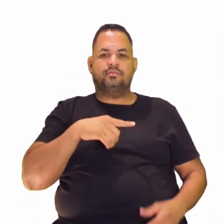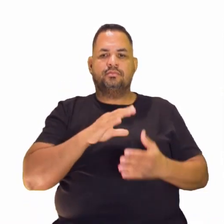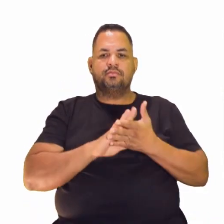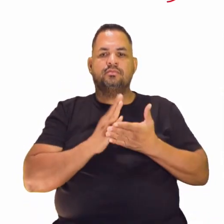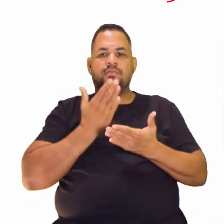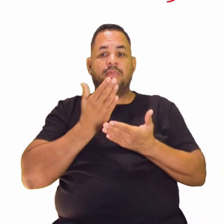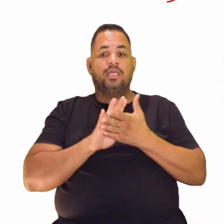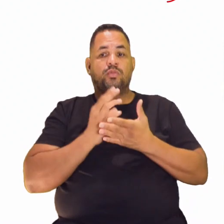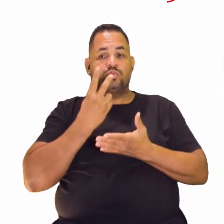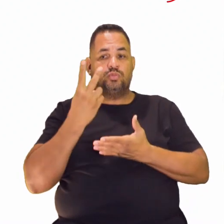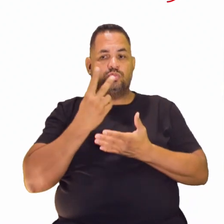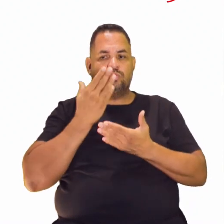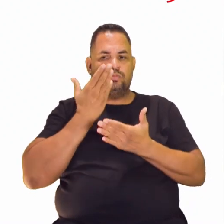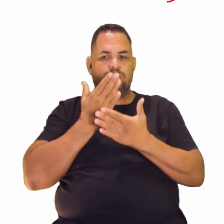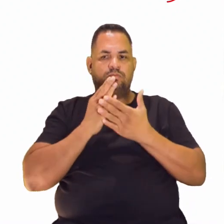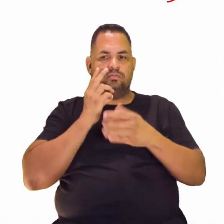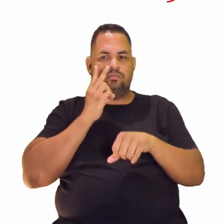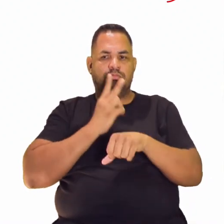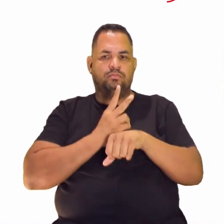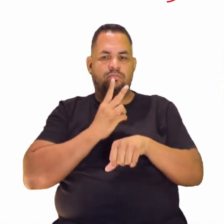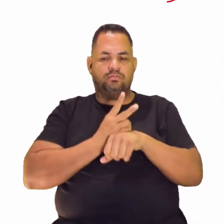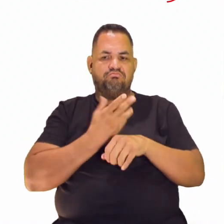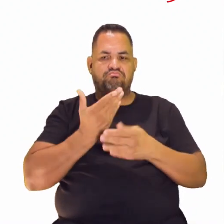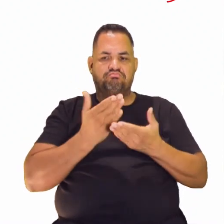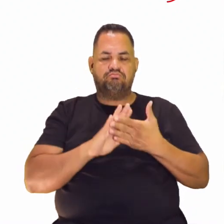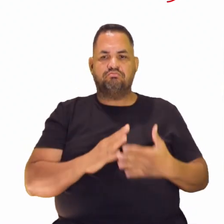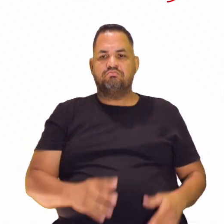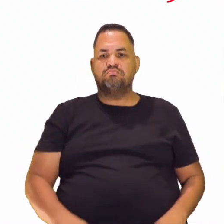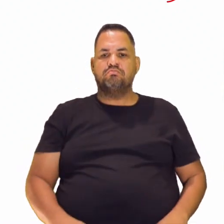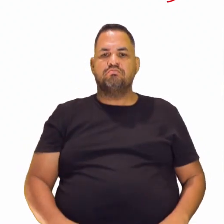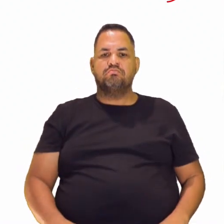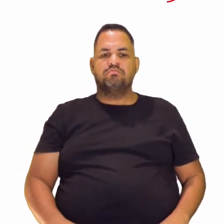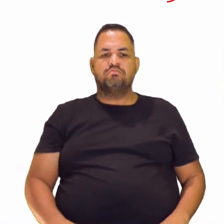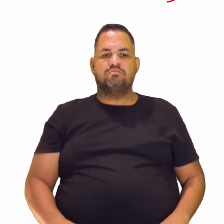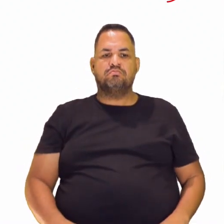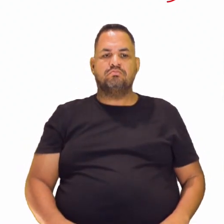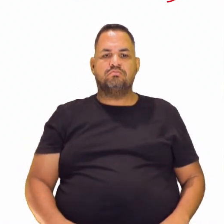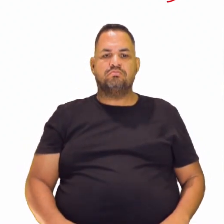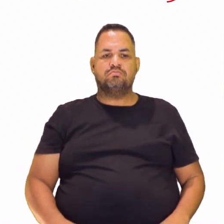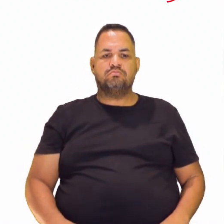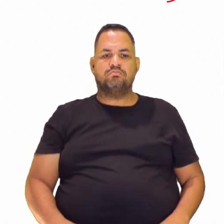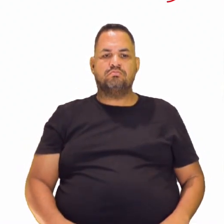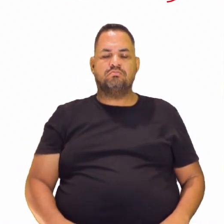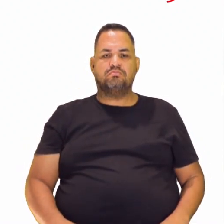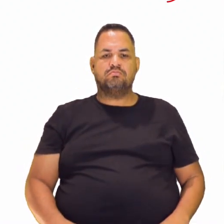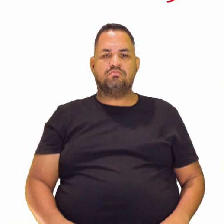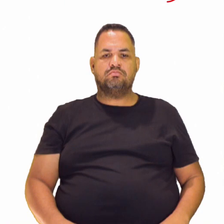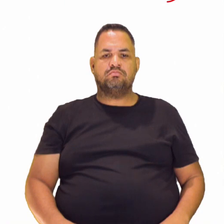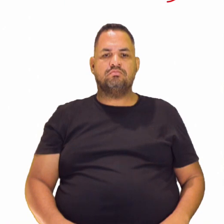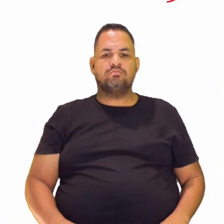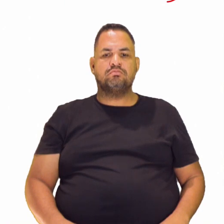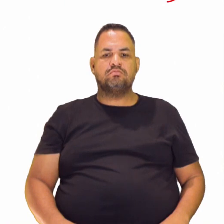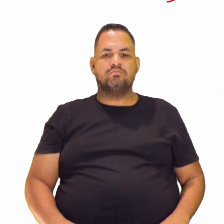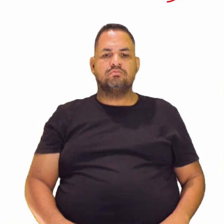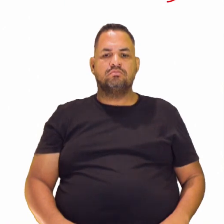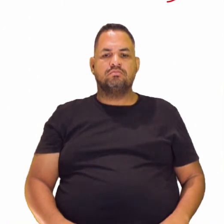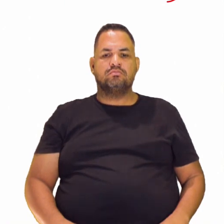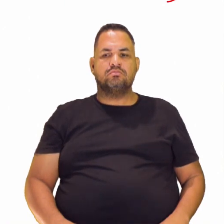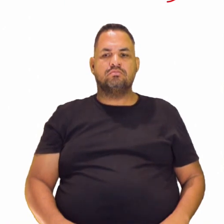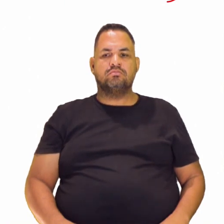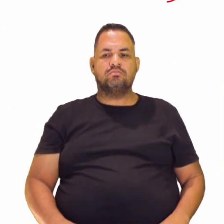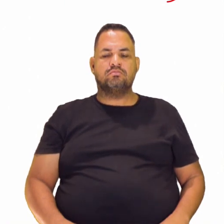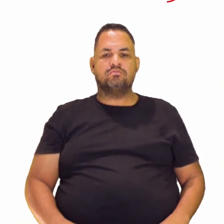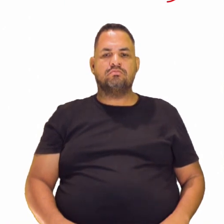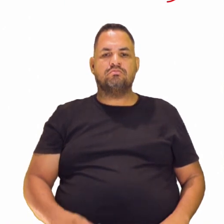de estúdio. Então, ou seja, não significa que